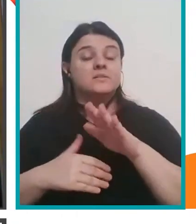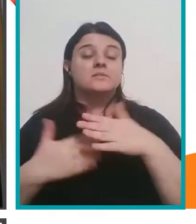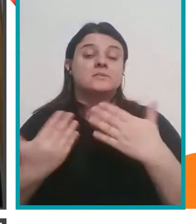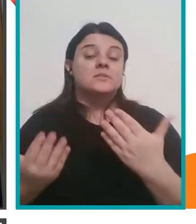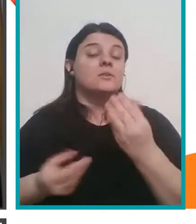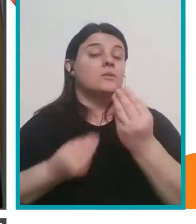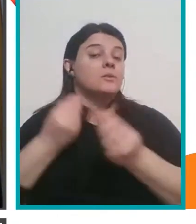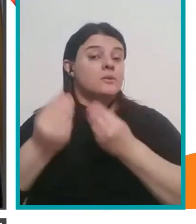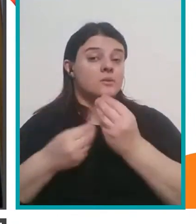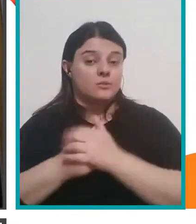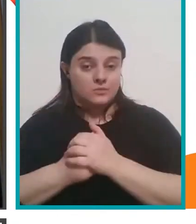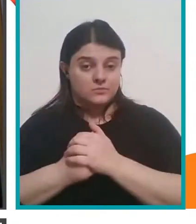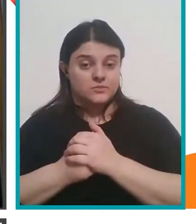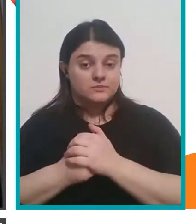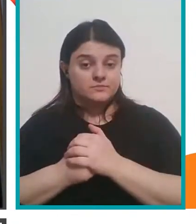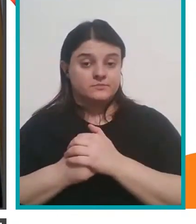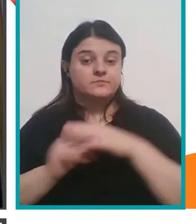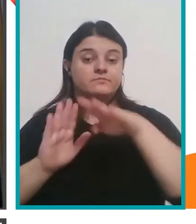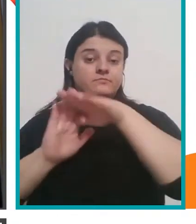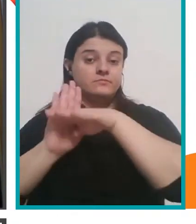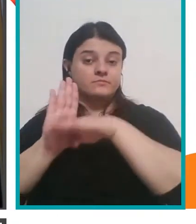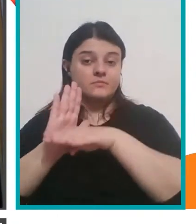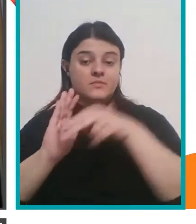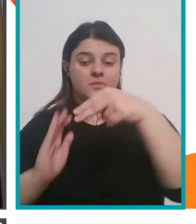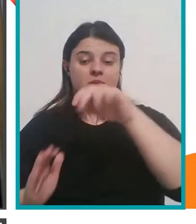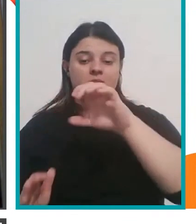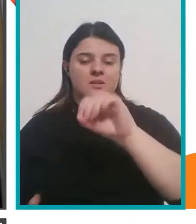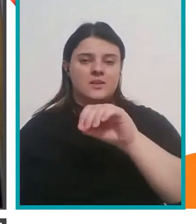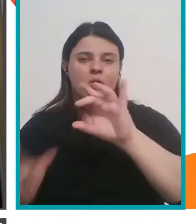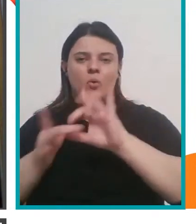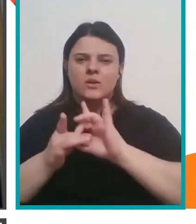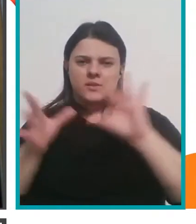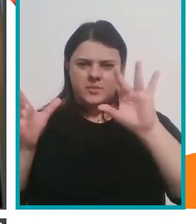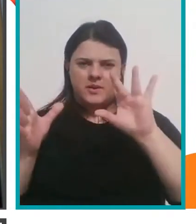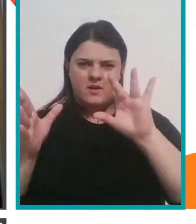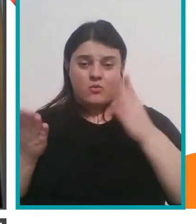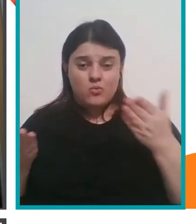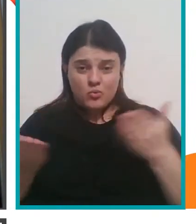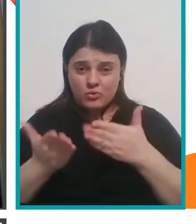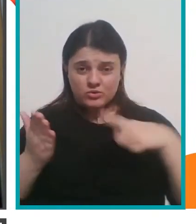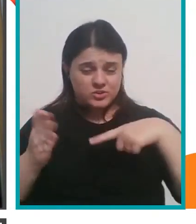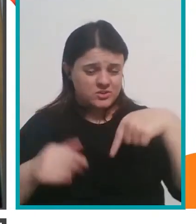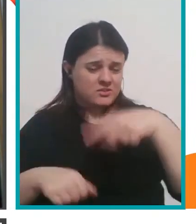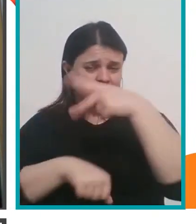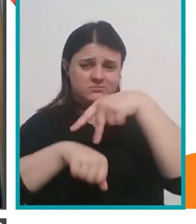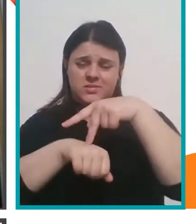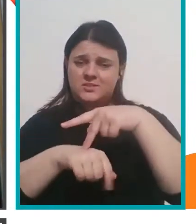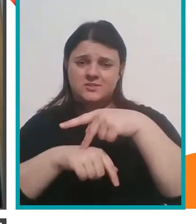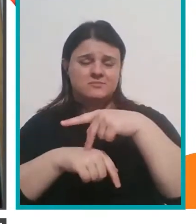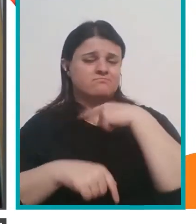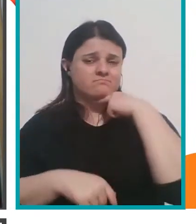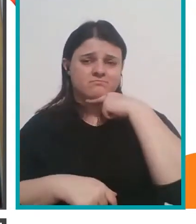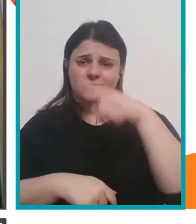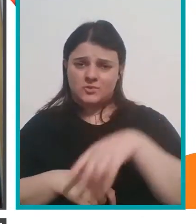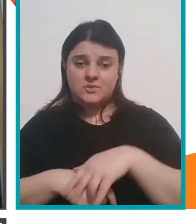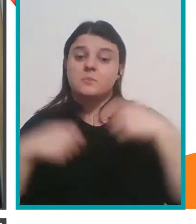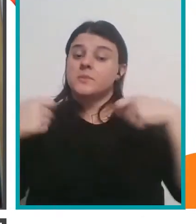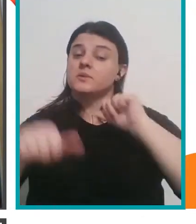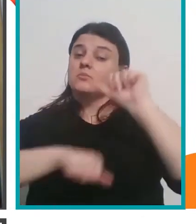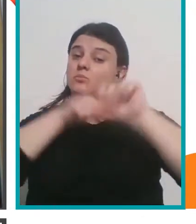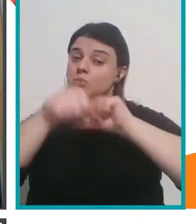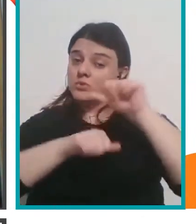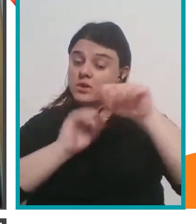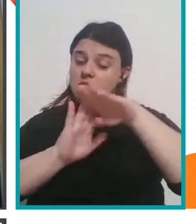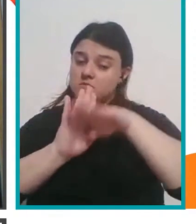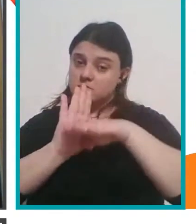faz com a agenda neoliberal que nós hoje temos no país. Nós precisamos rever aquilo